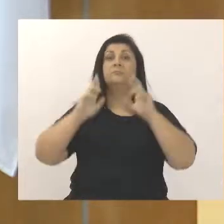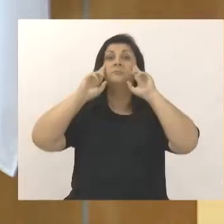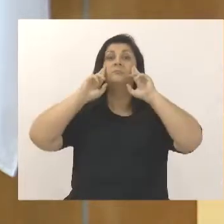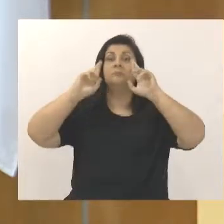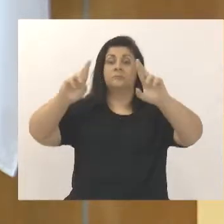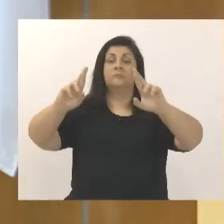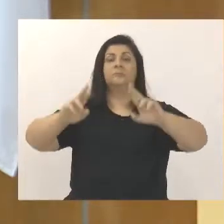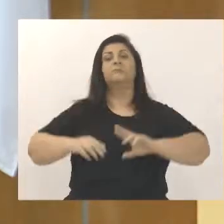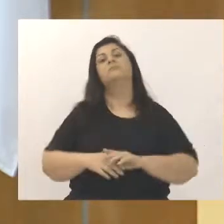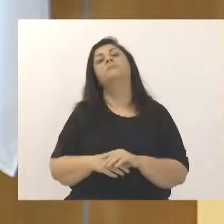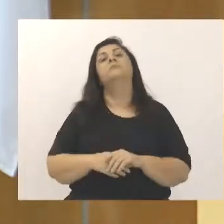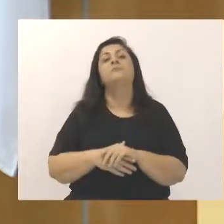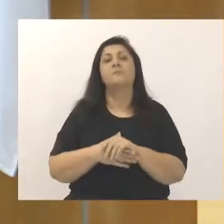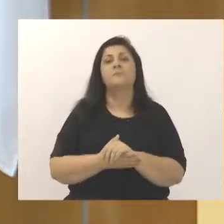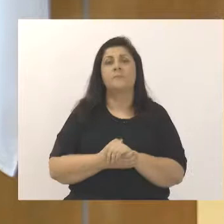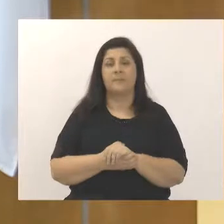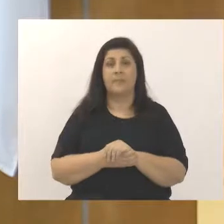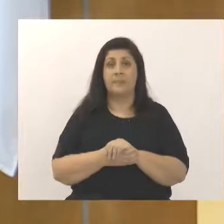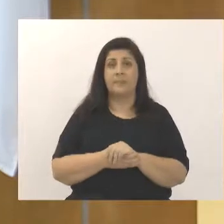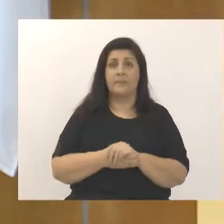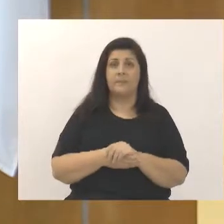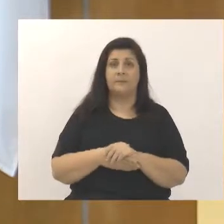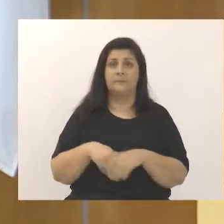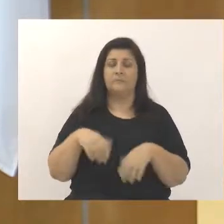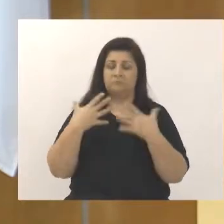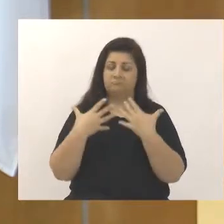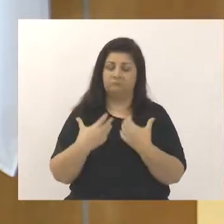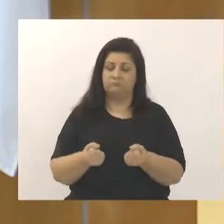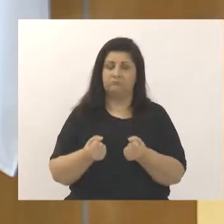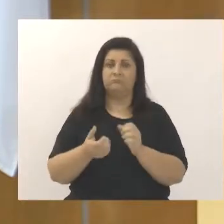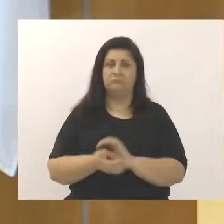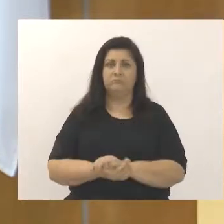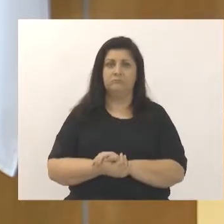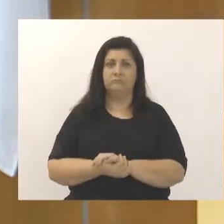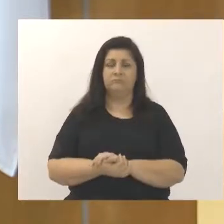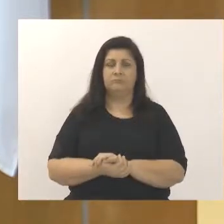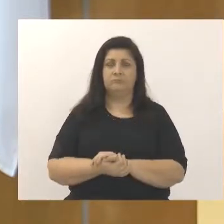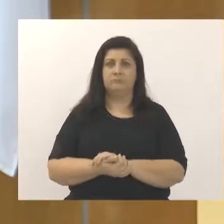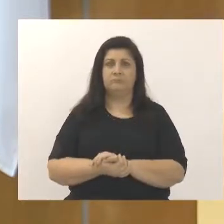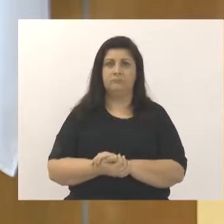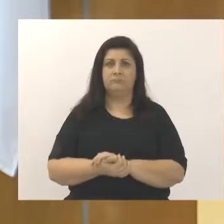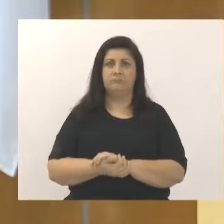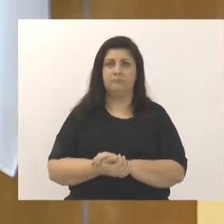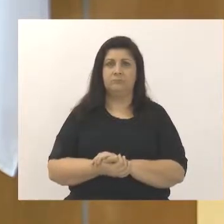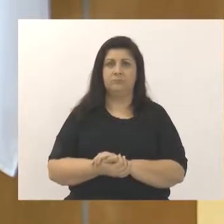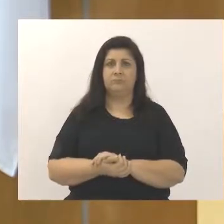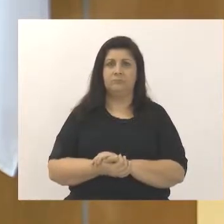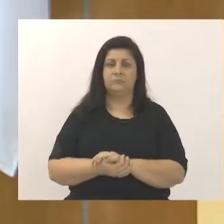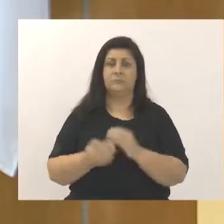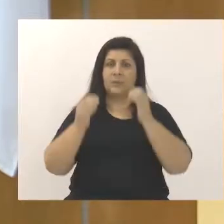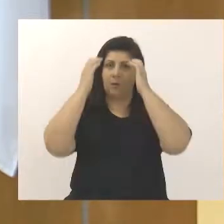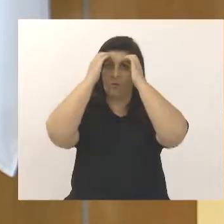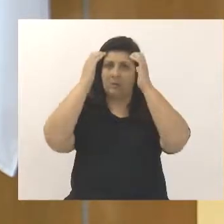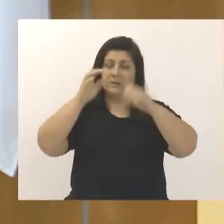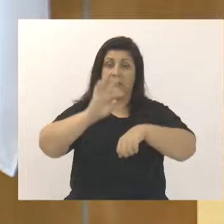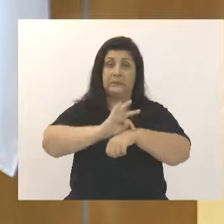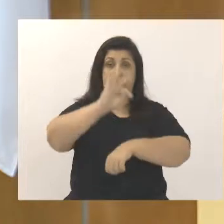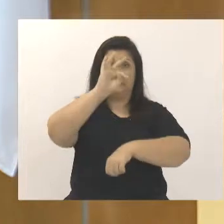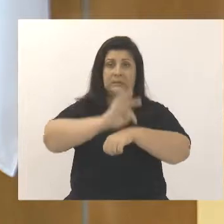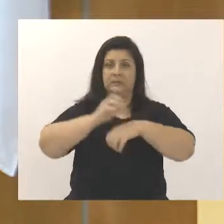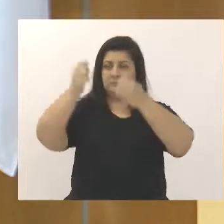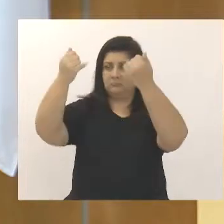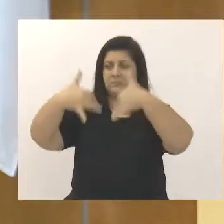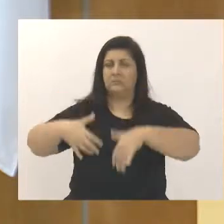aquilo lá. Então, eu vou acatar aqui a técnica e o esclarecimento do